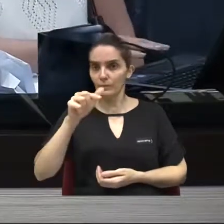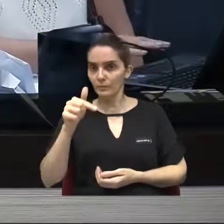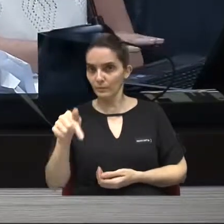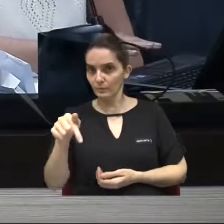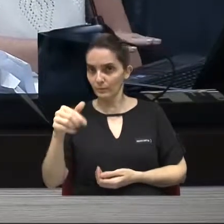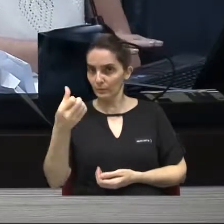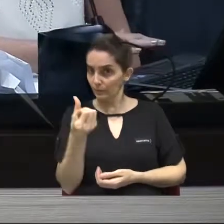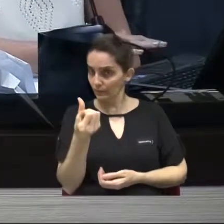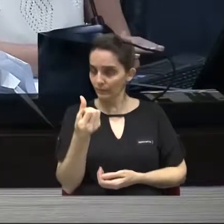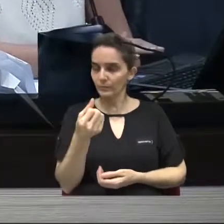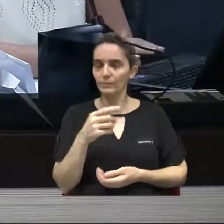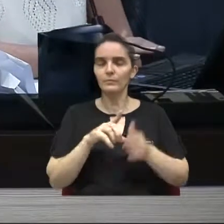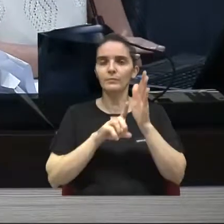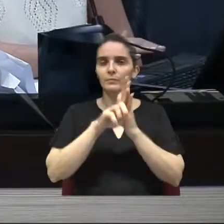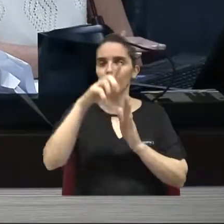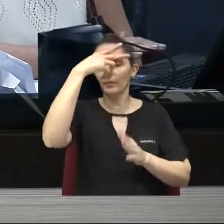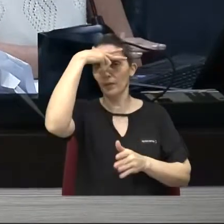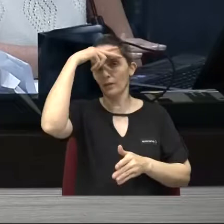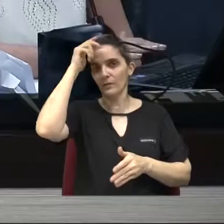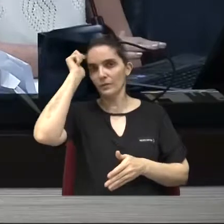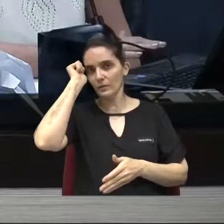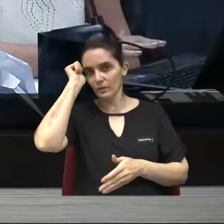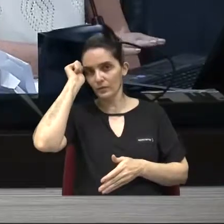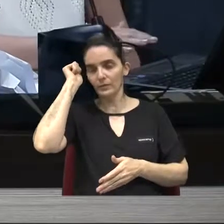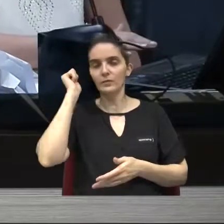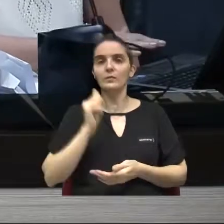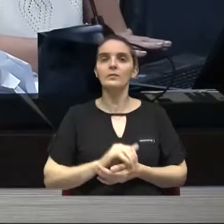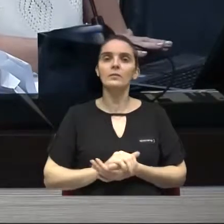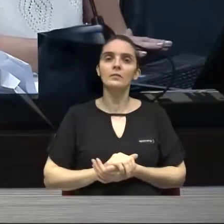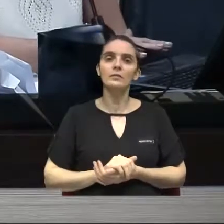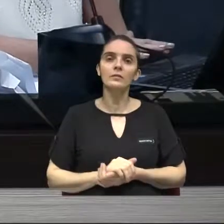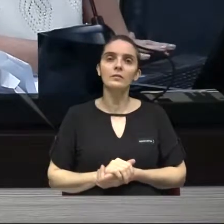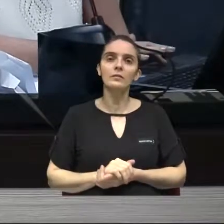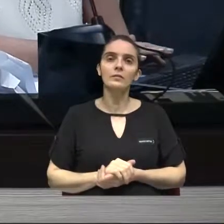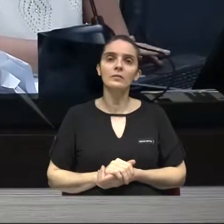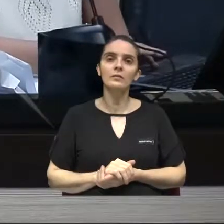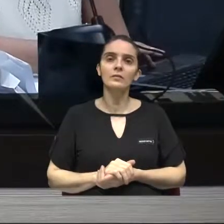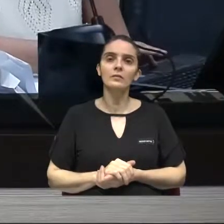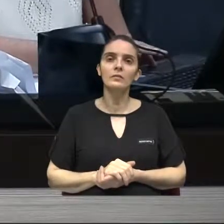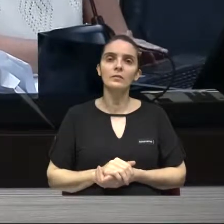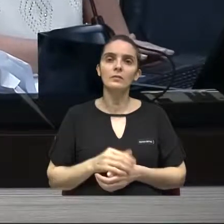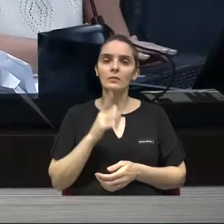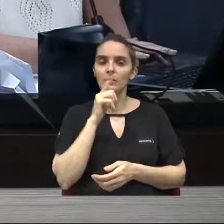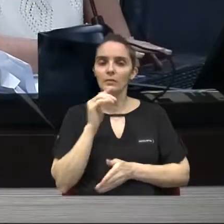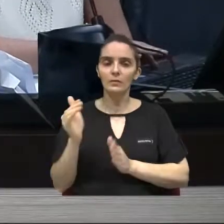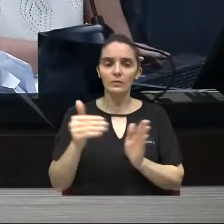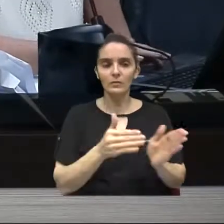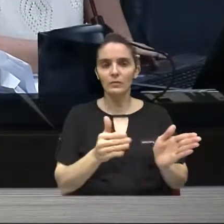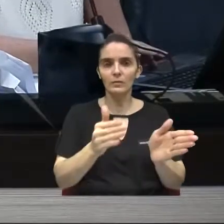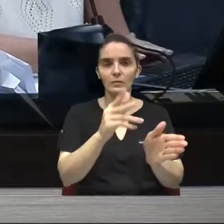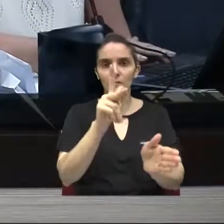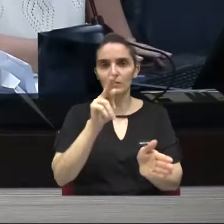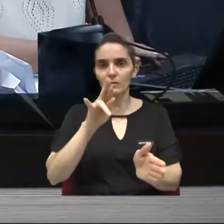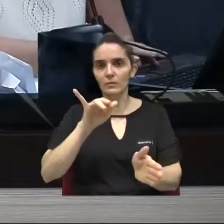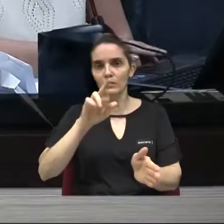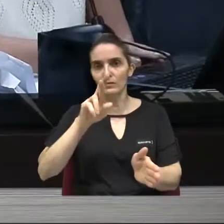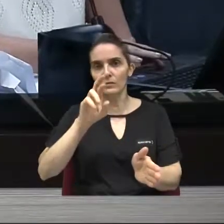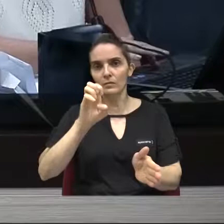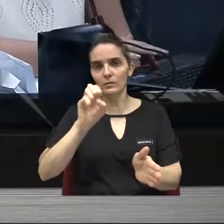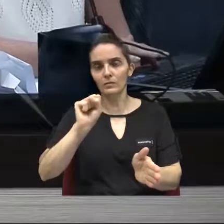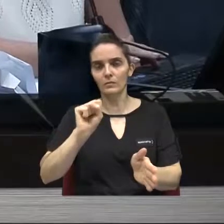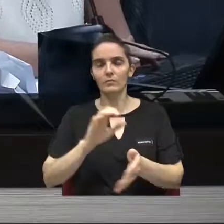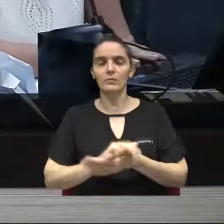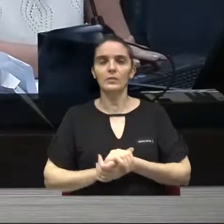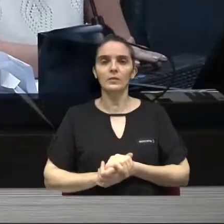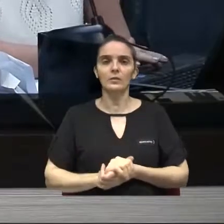576 requer informações ao Poder Executivo Municipal sobre o Ribeirão dos Pires. Autoria do vereador Elder